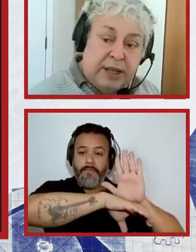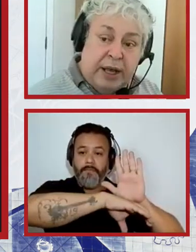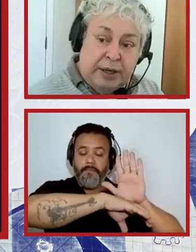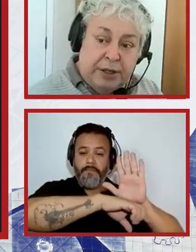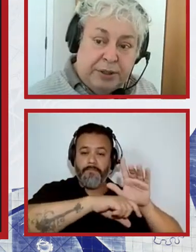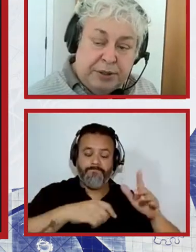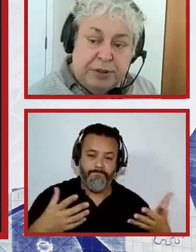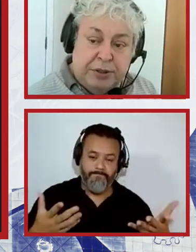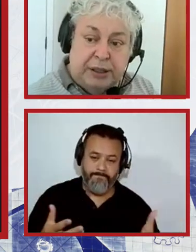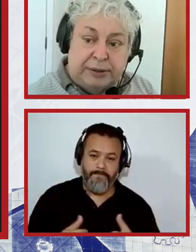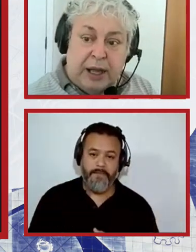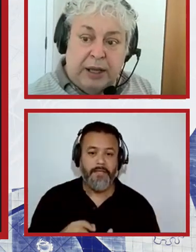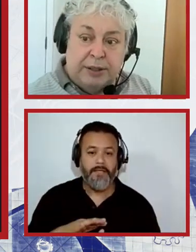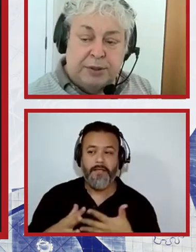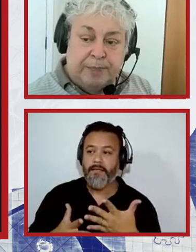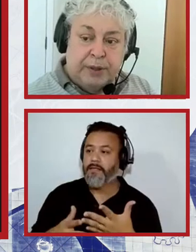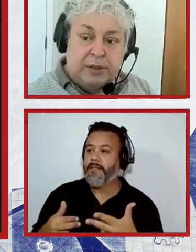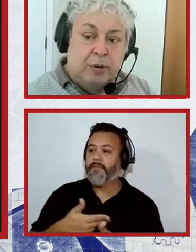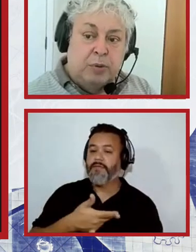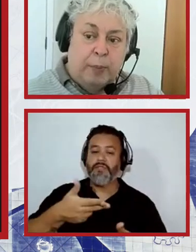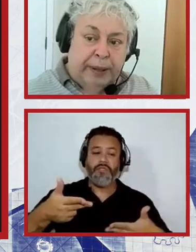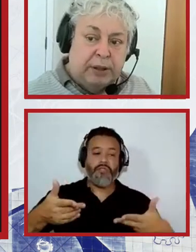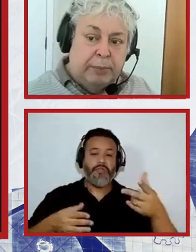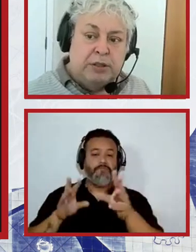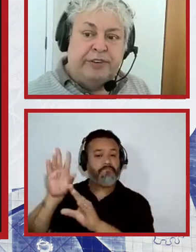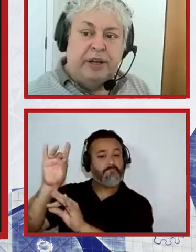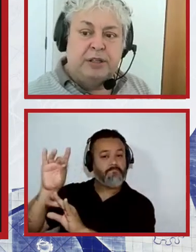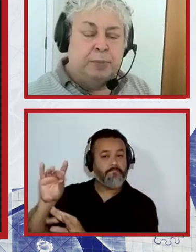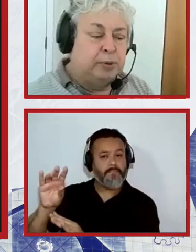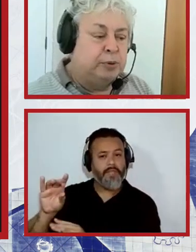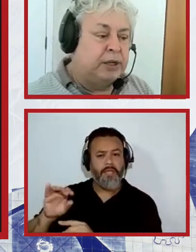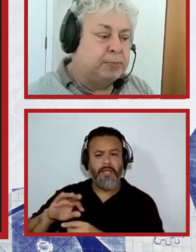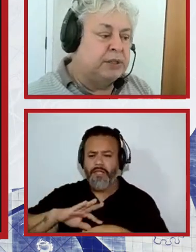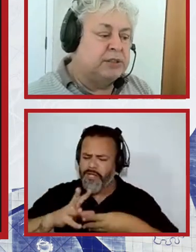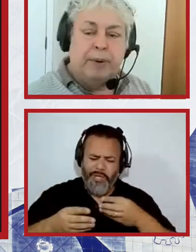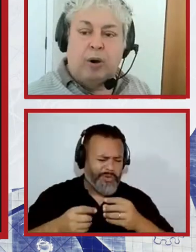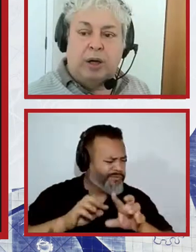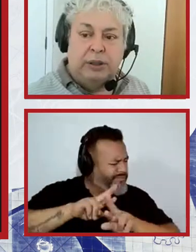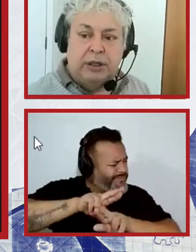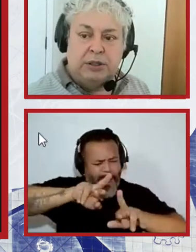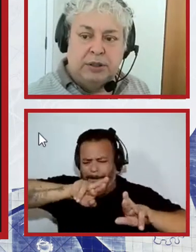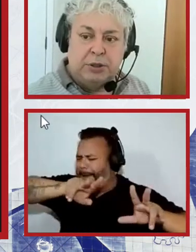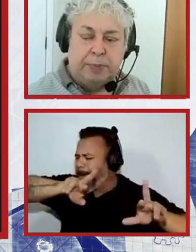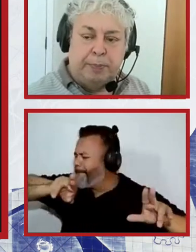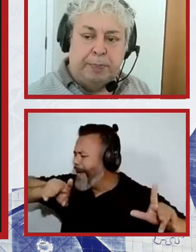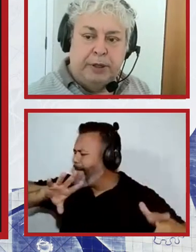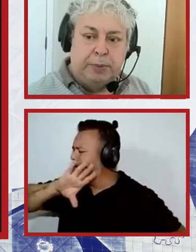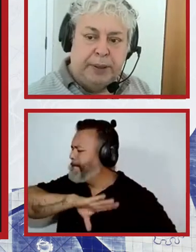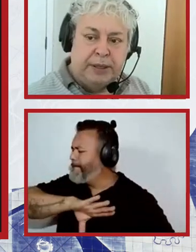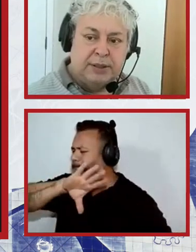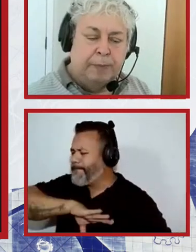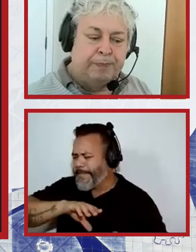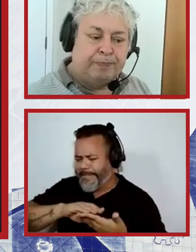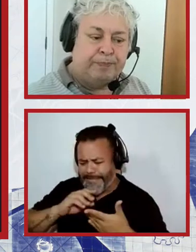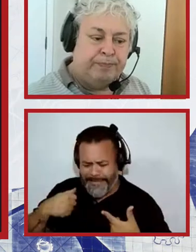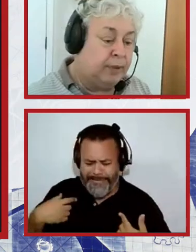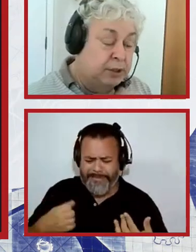ela tem uma série de detalhes que são completamente diferentes do português. Por exemplo, a ordem